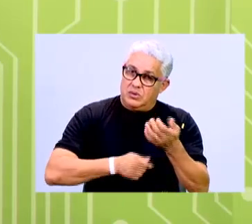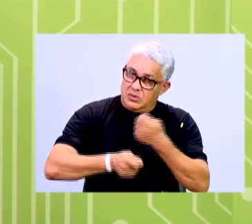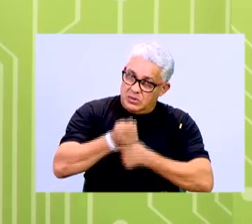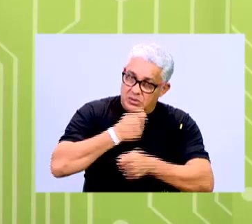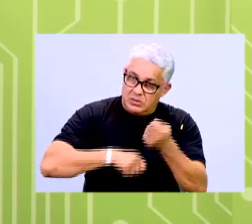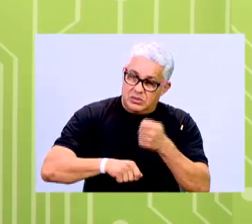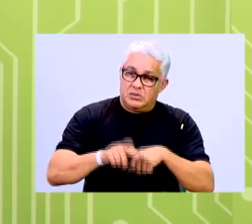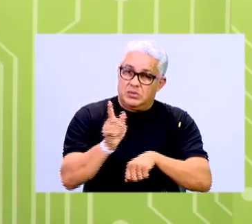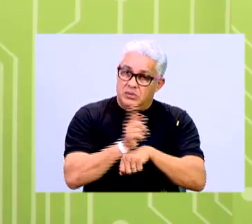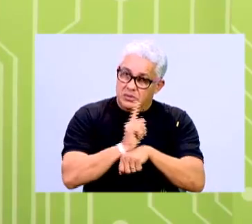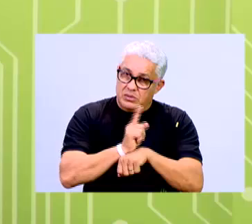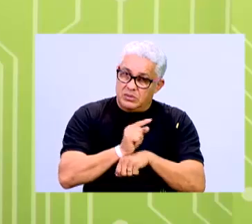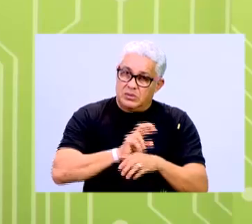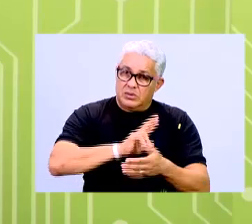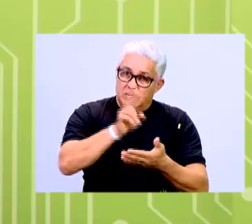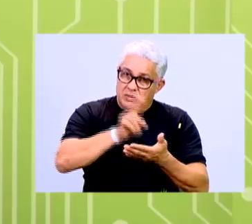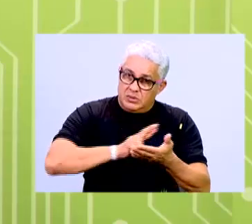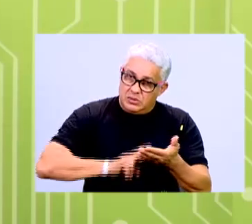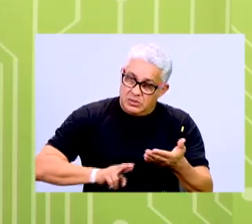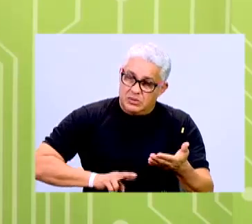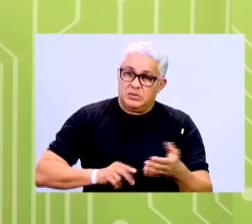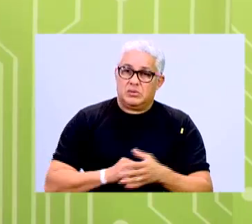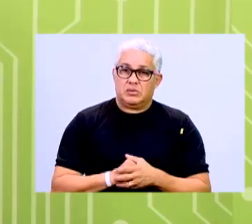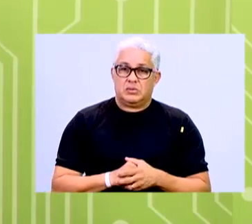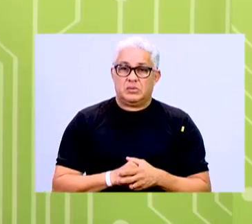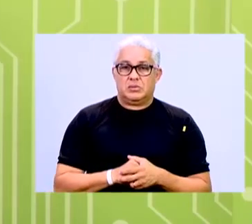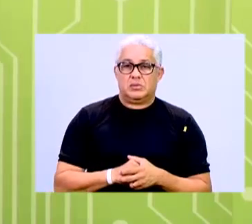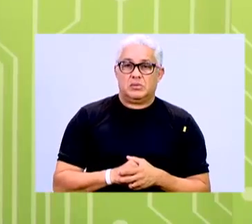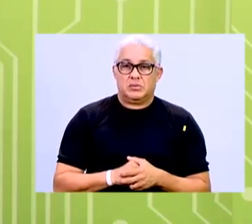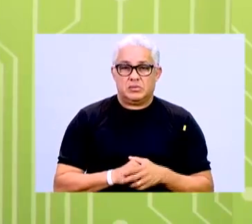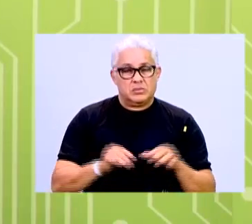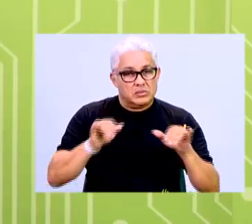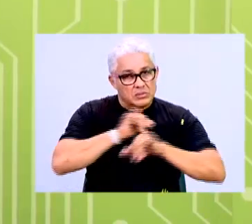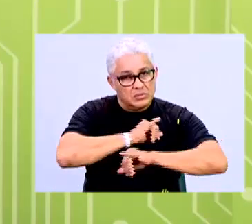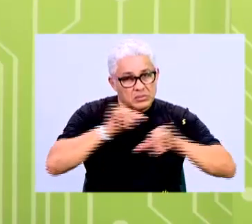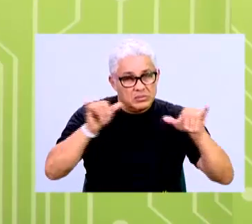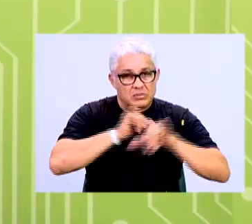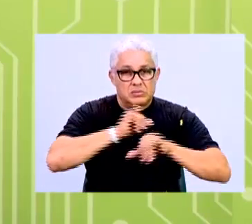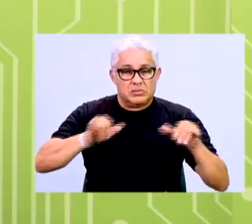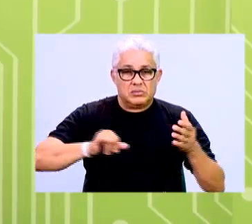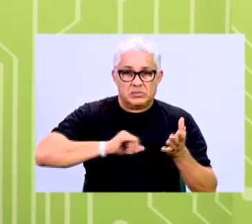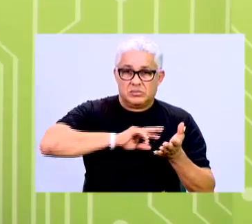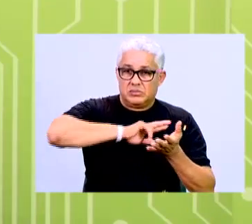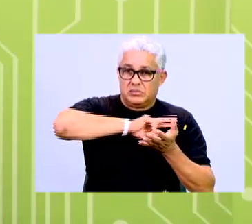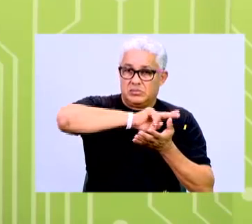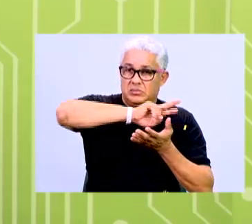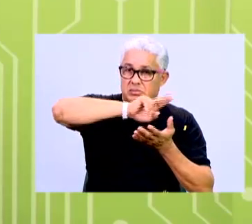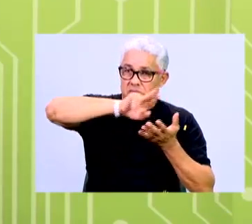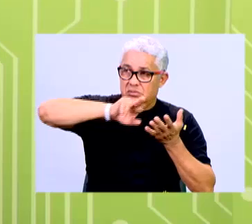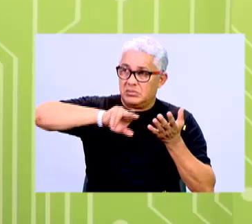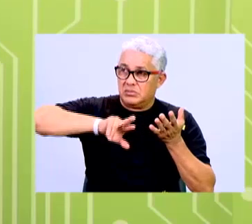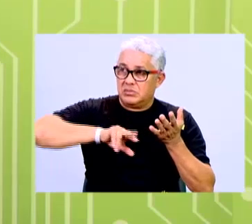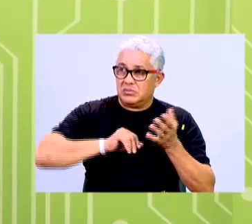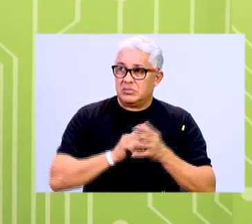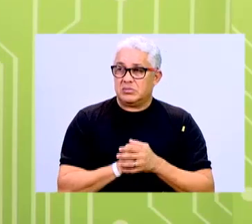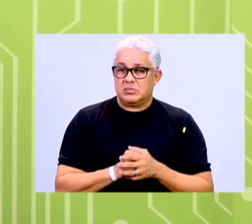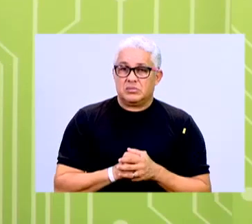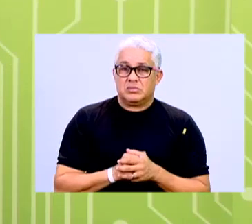relatórios gerenciais, relatórios de informação das mais cruzando aí, fazendo